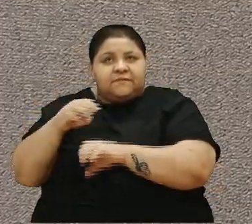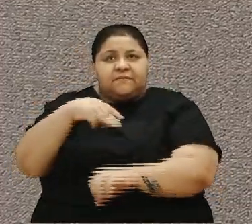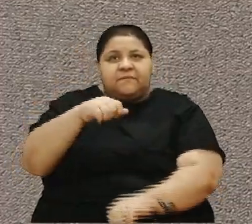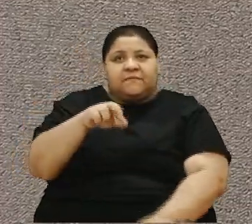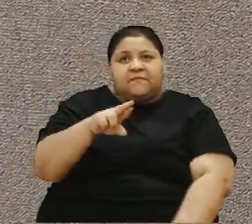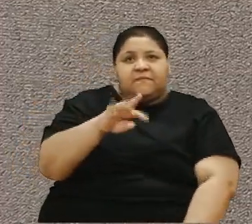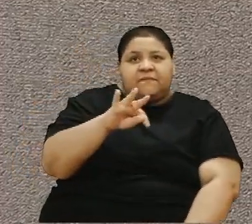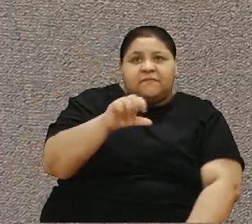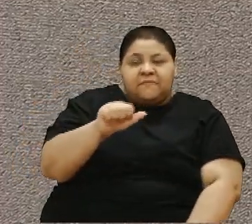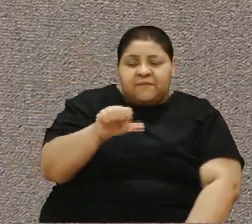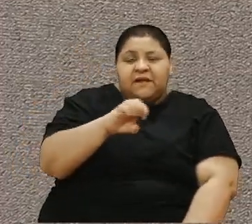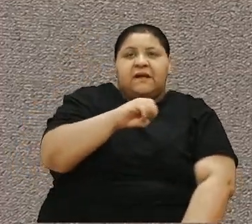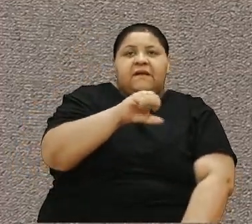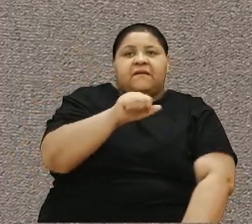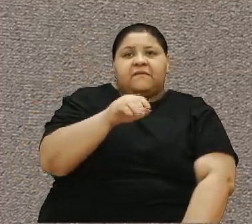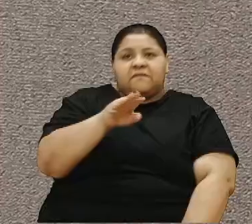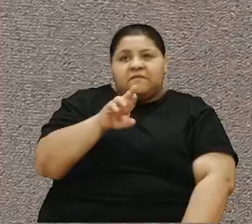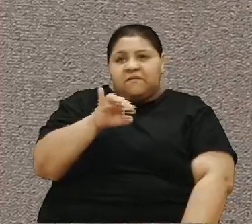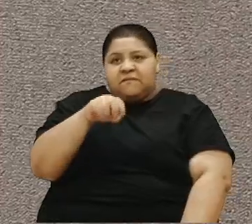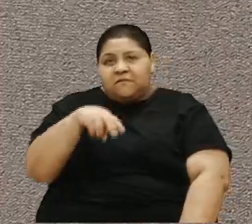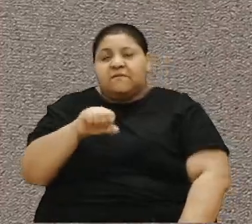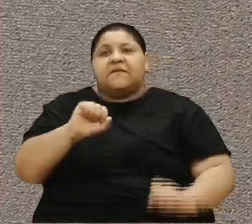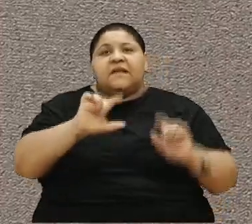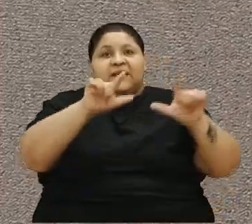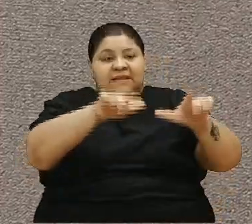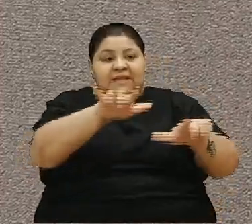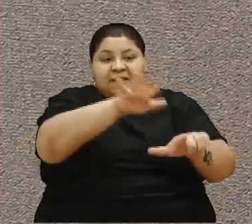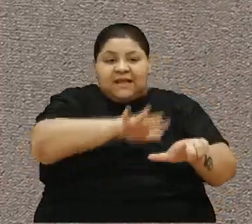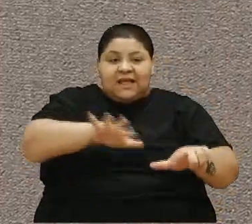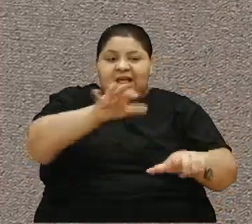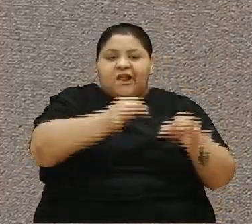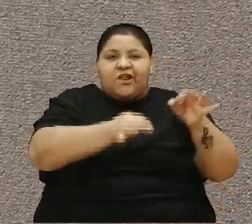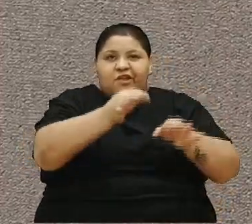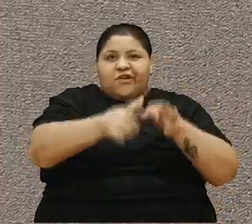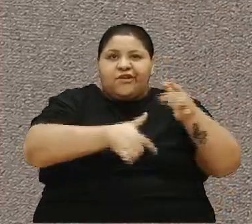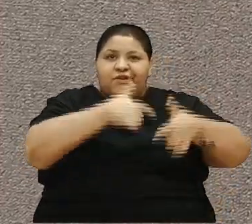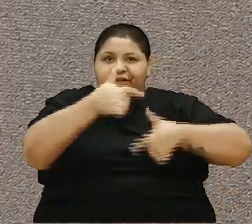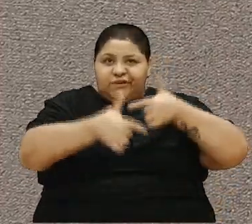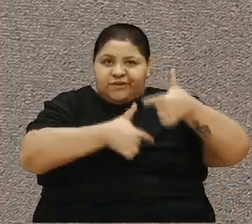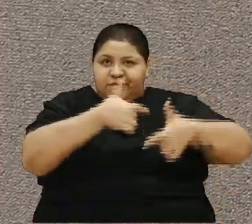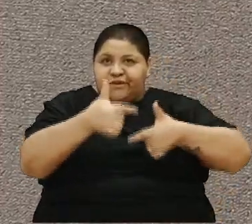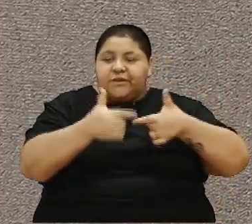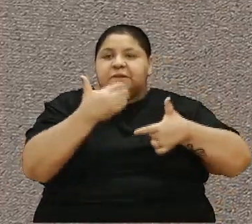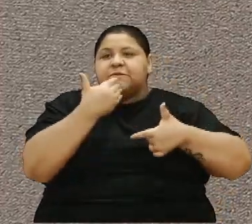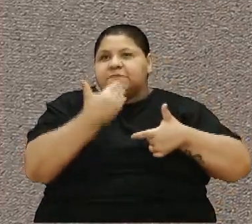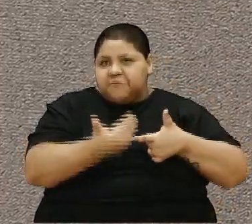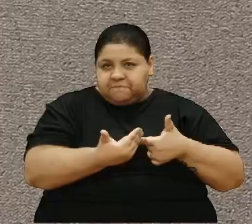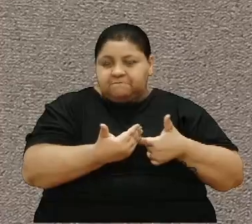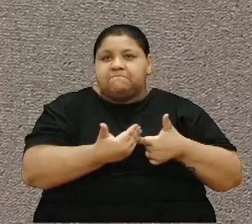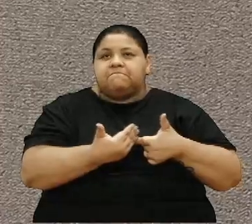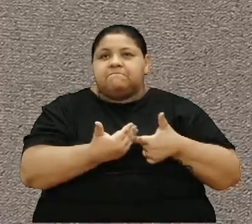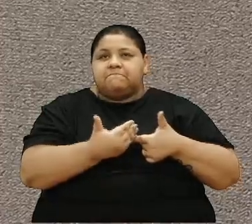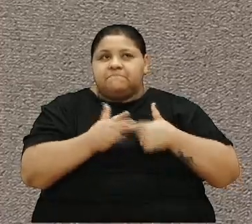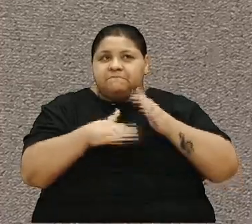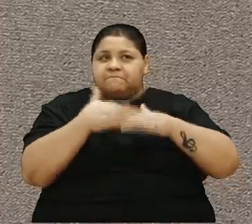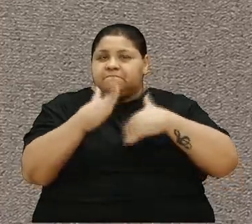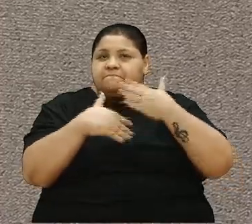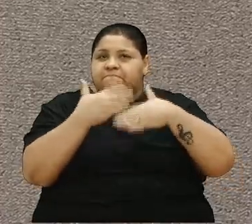conosco a Sabrina, que é do departamento jurídico e vem trabalhando nesses PROAs para essa solicitação, né? Nesses